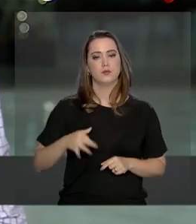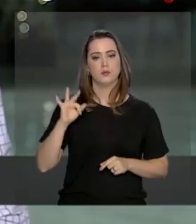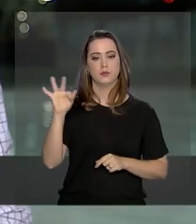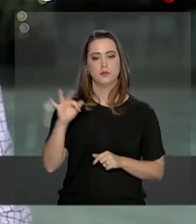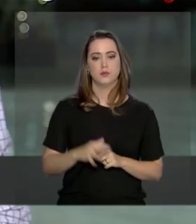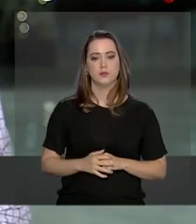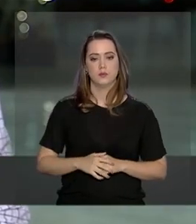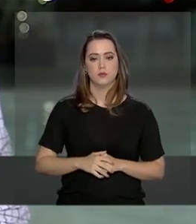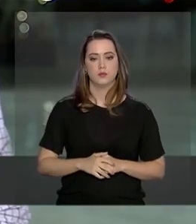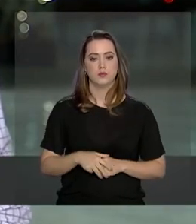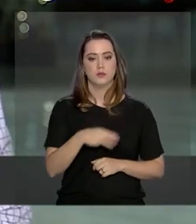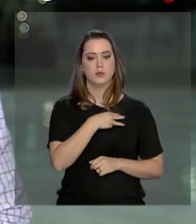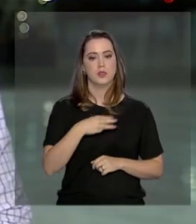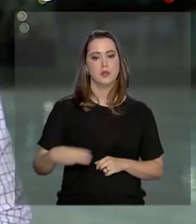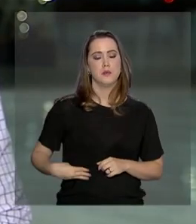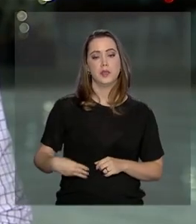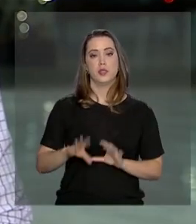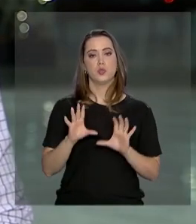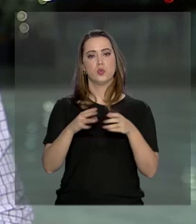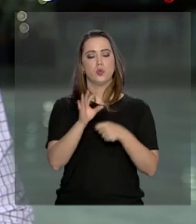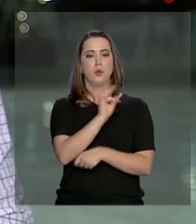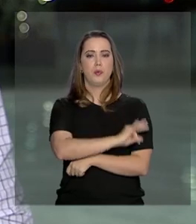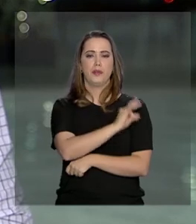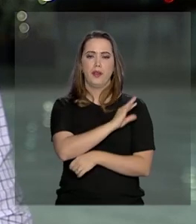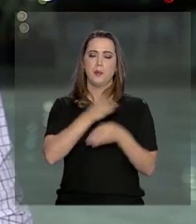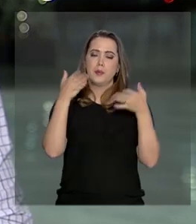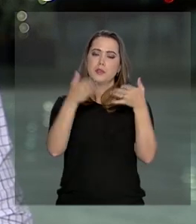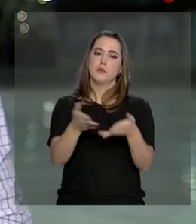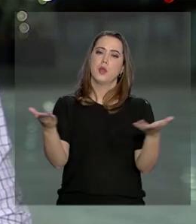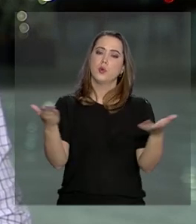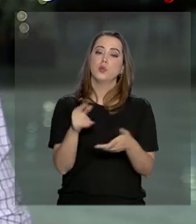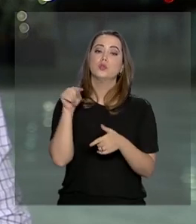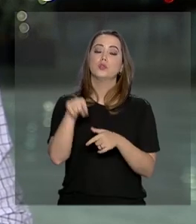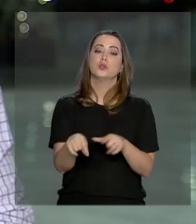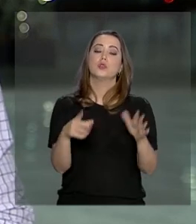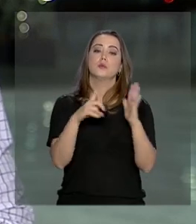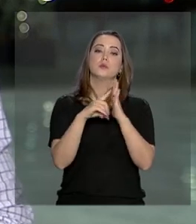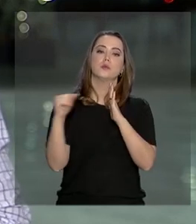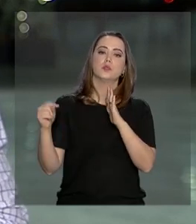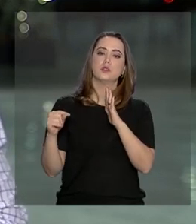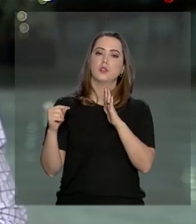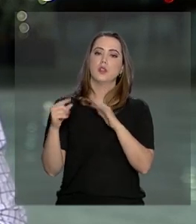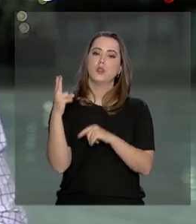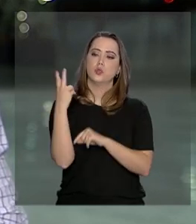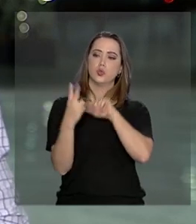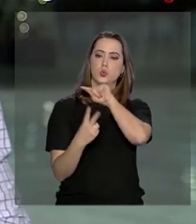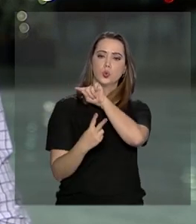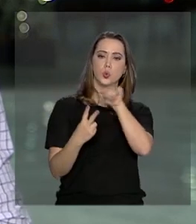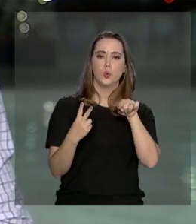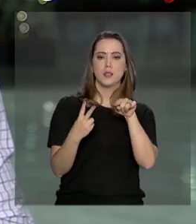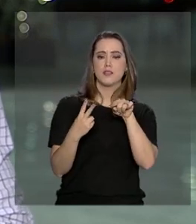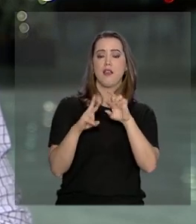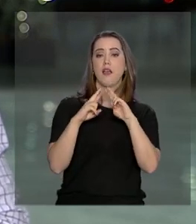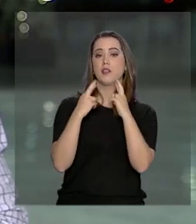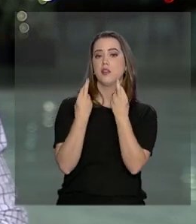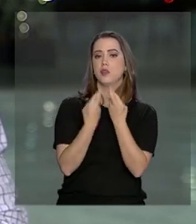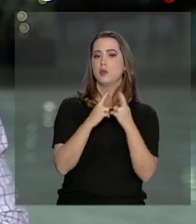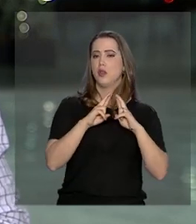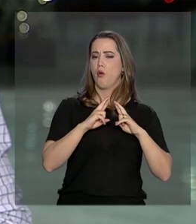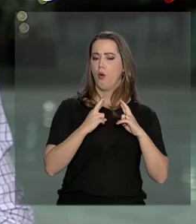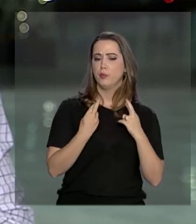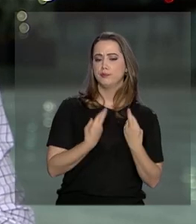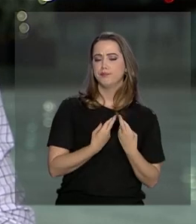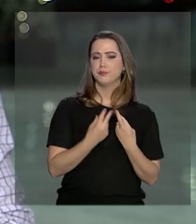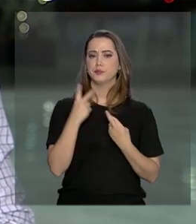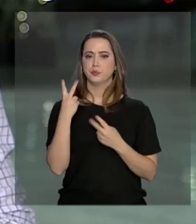Federal. Ministros e técnicos participaram hoje aqui no Palácio do Planalto de duas reuniões do gabinete de